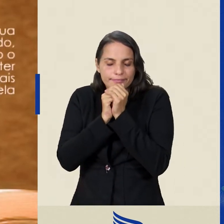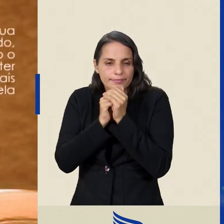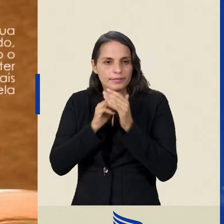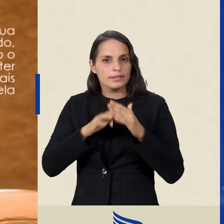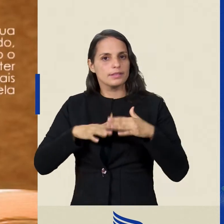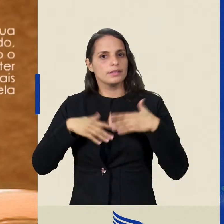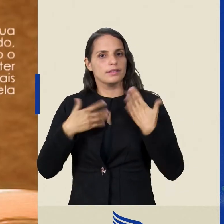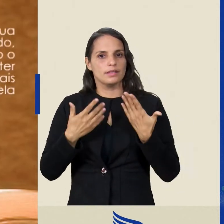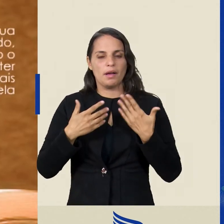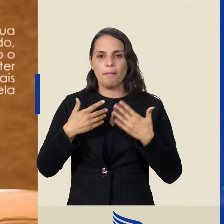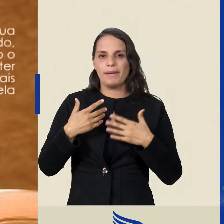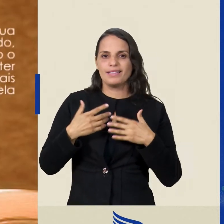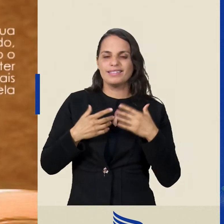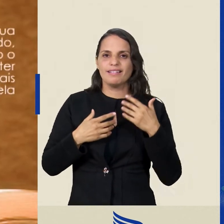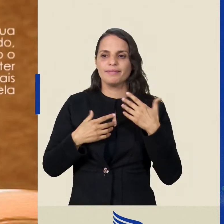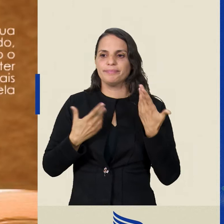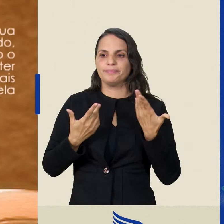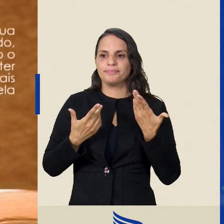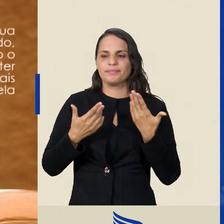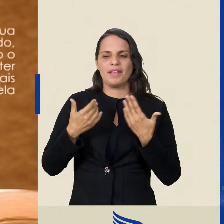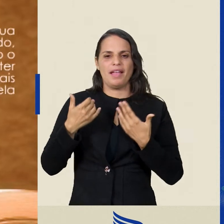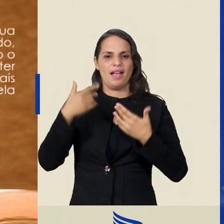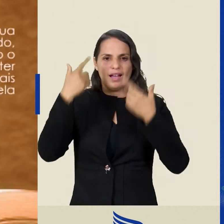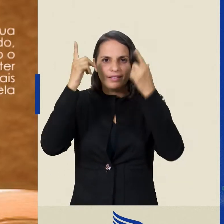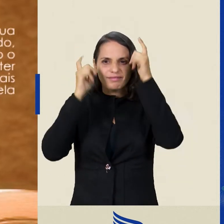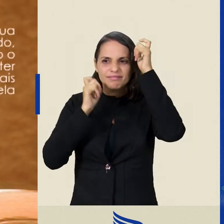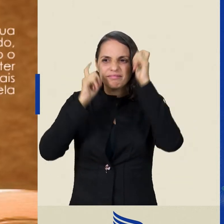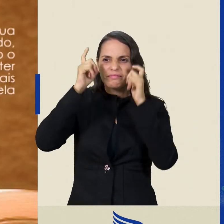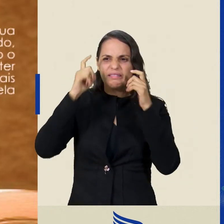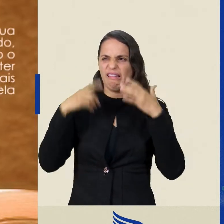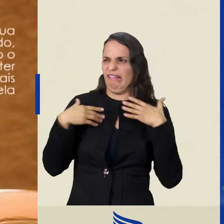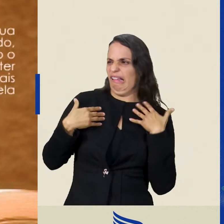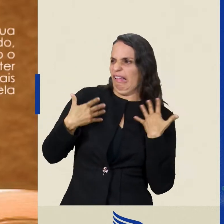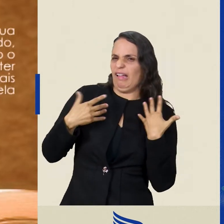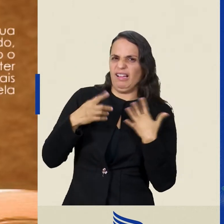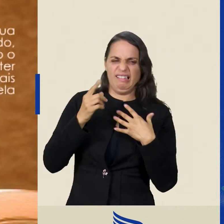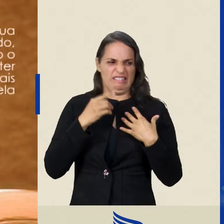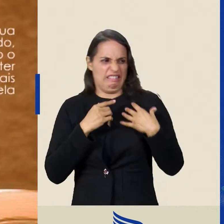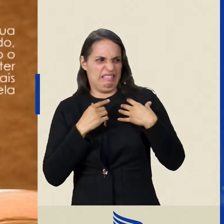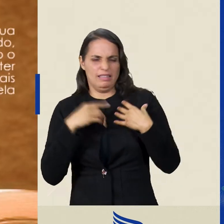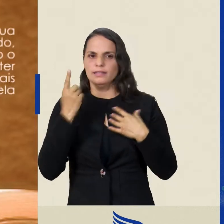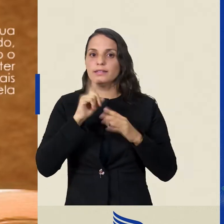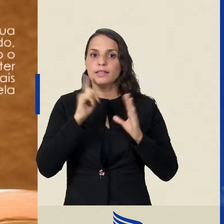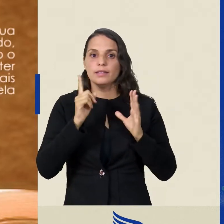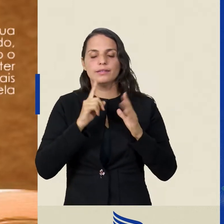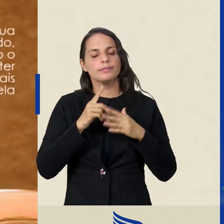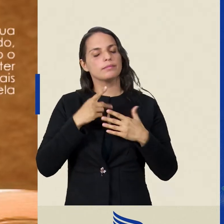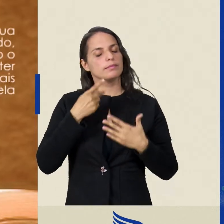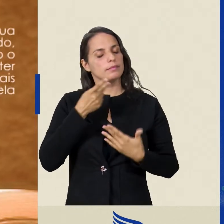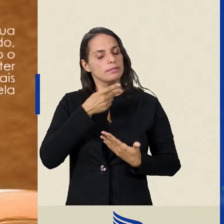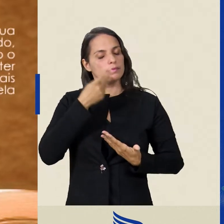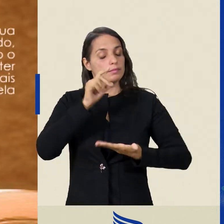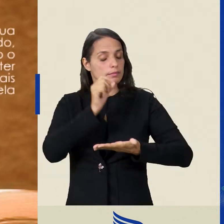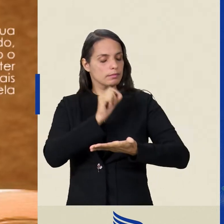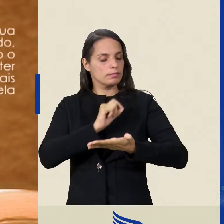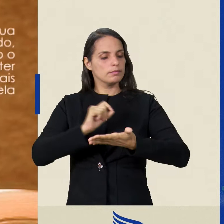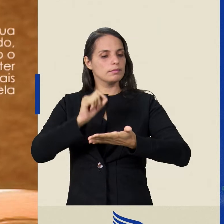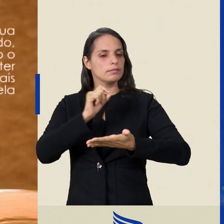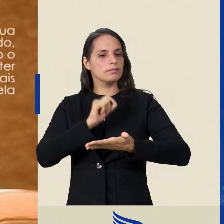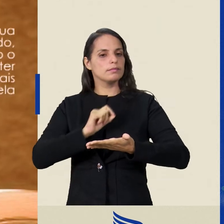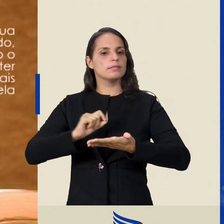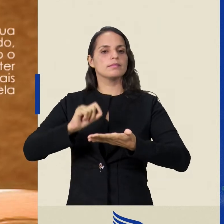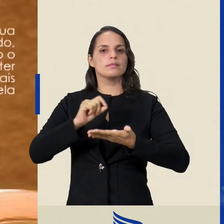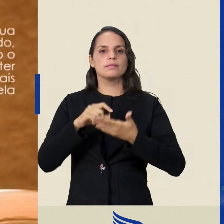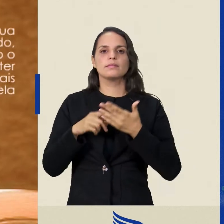de fanático em sua aparência. Quando sai desse estado, fala e escreve, de quando